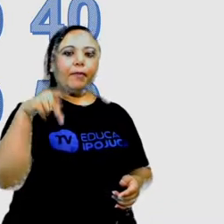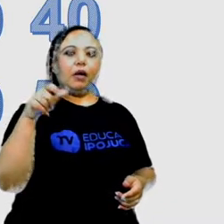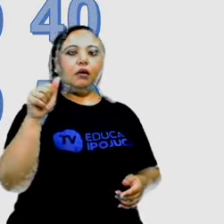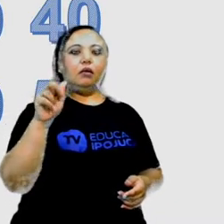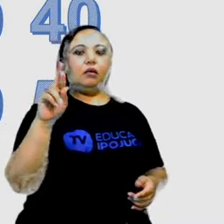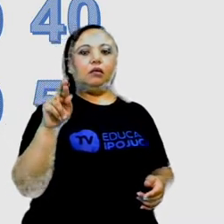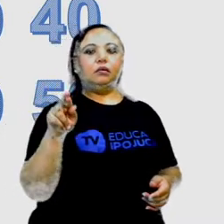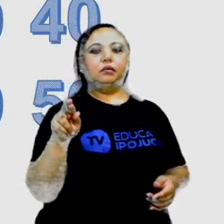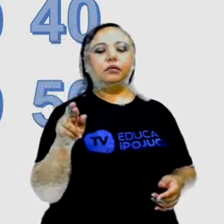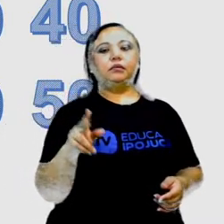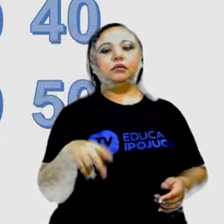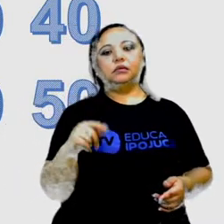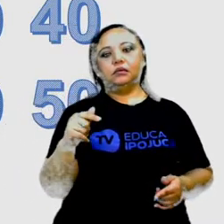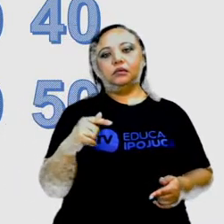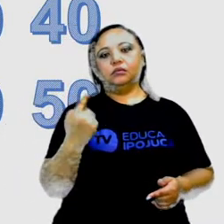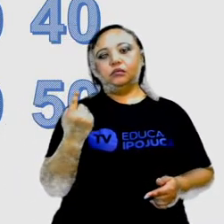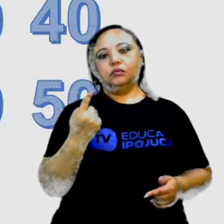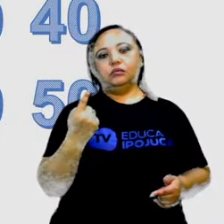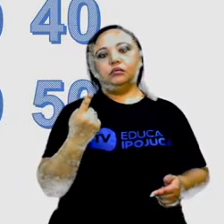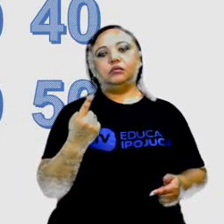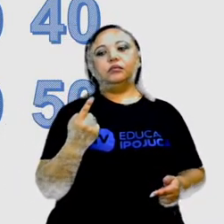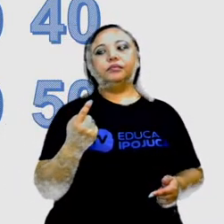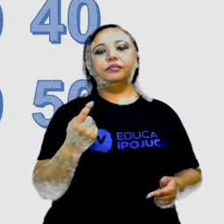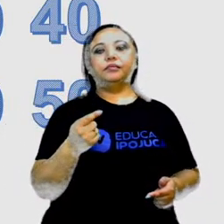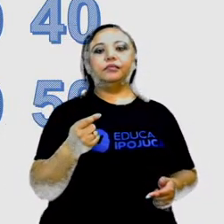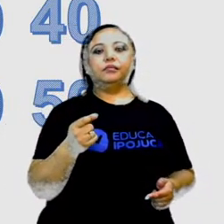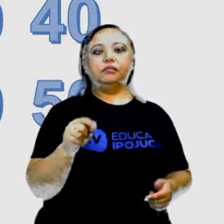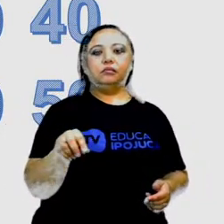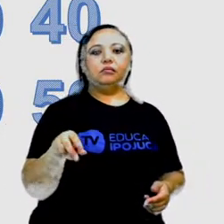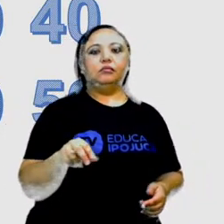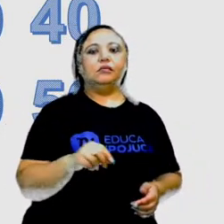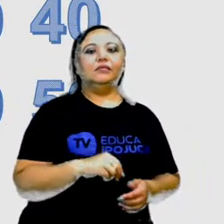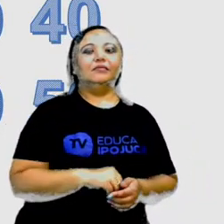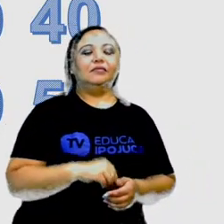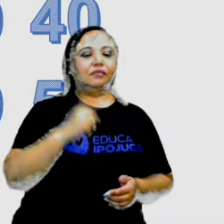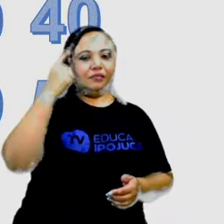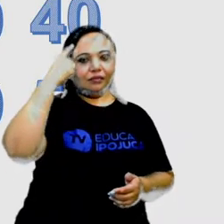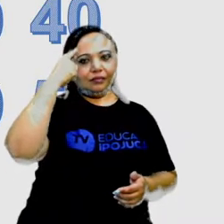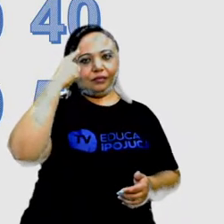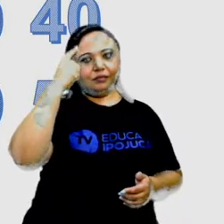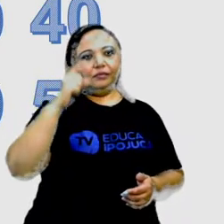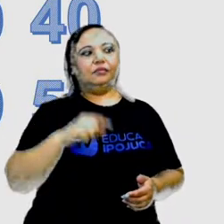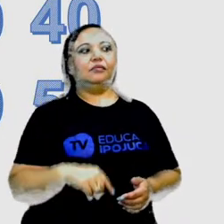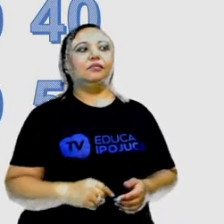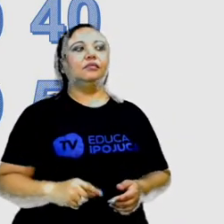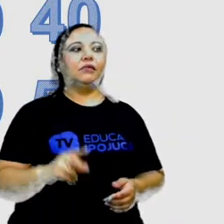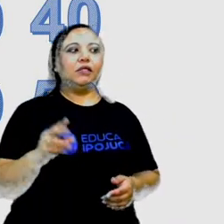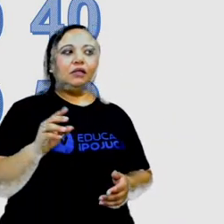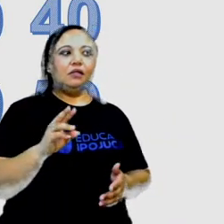par. O 2 é um número primo. Já ficou marcadinho aí diferente, né? Pois é.